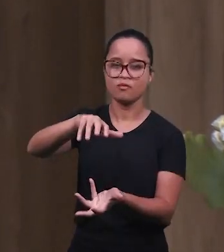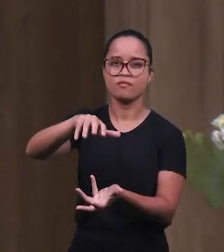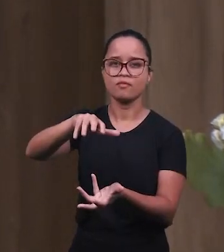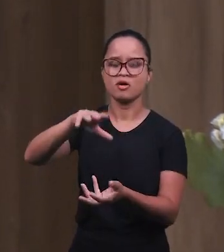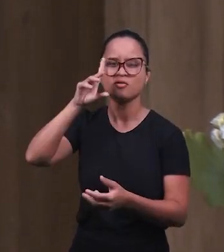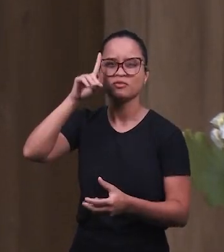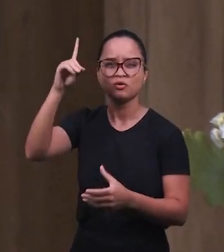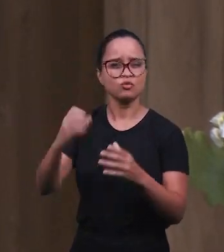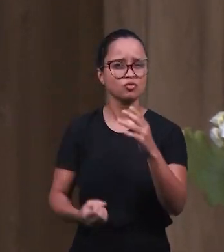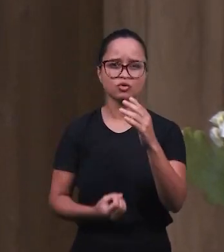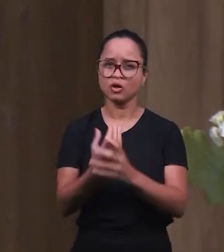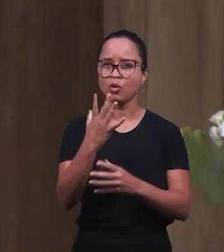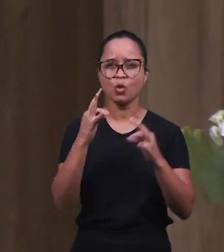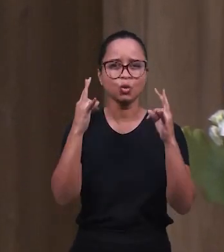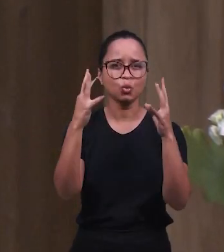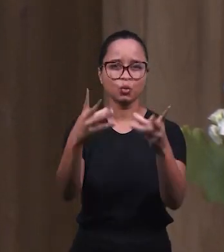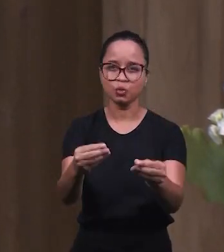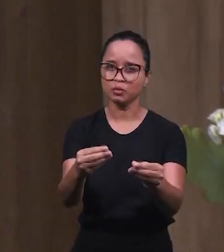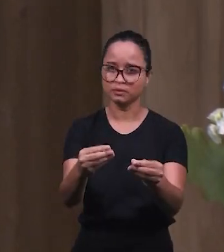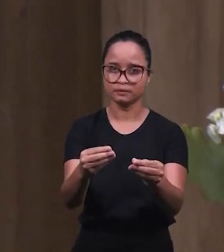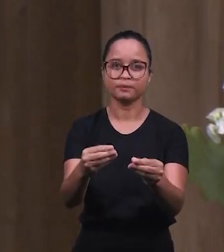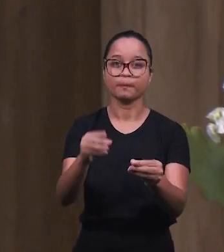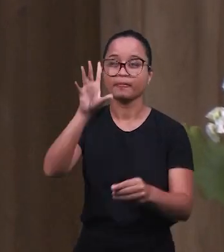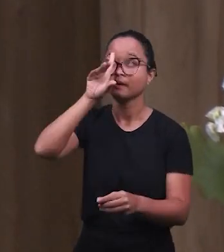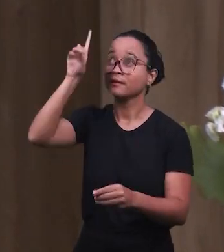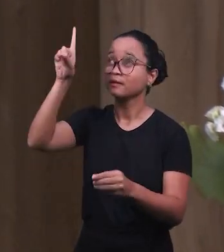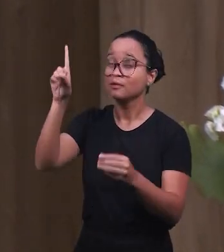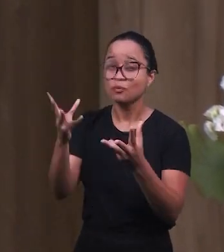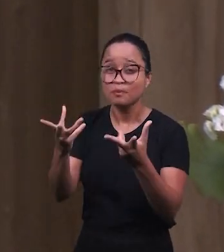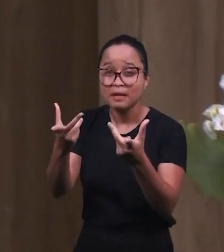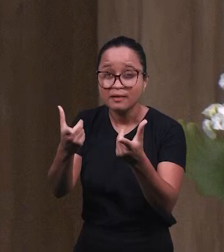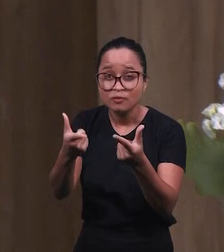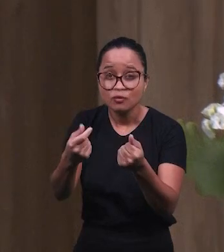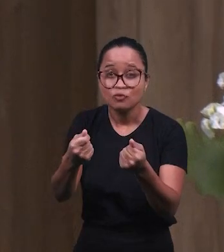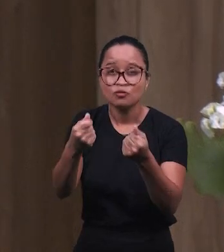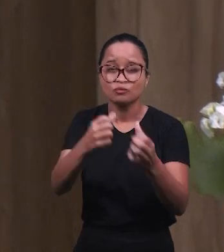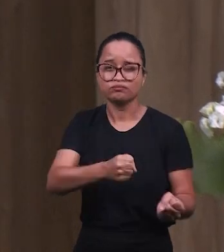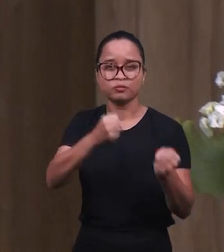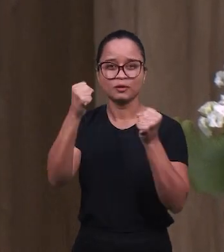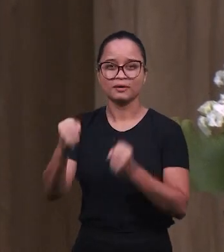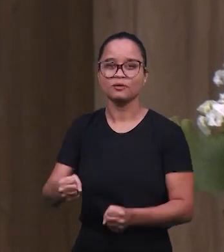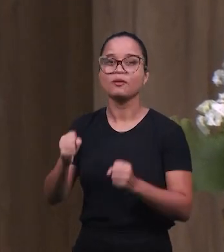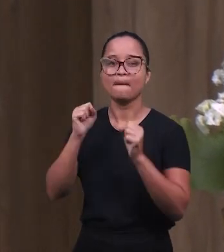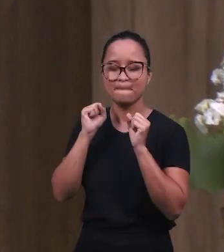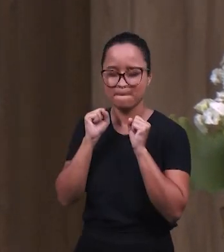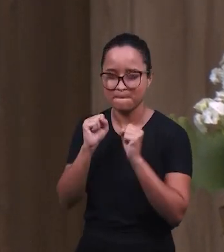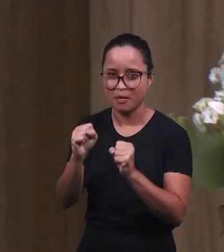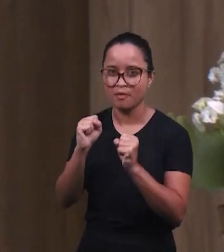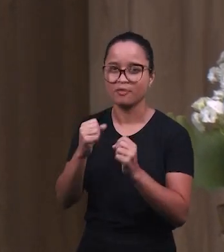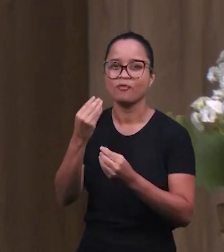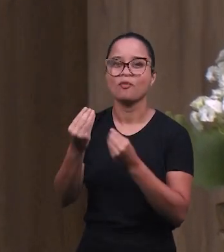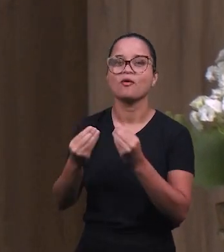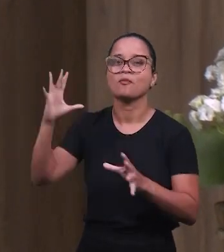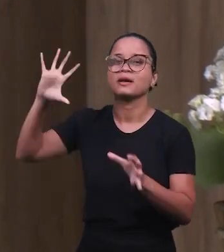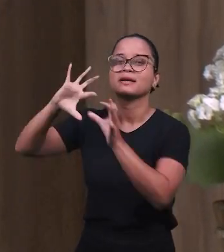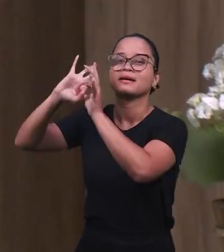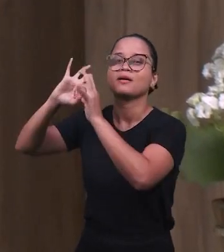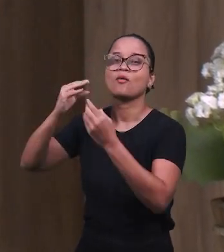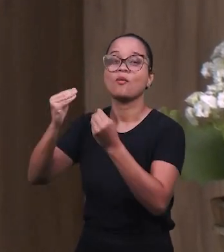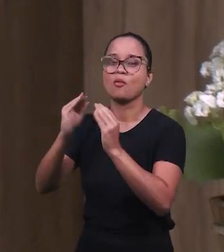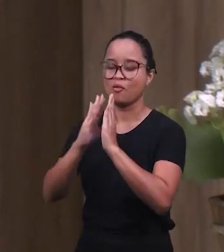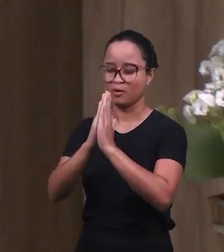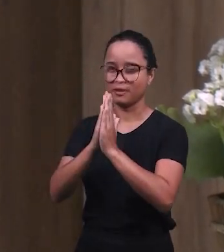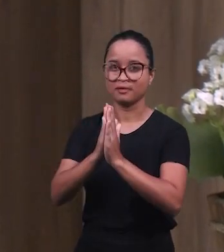um Deus que fez todas as coisas, e esse Deus tão grandioso, tão maravilhoso, ele pode ser acessado através da